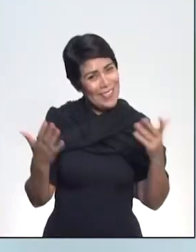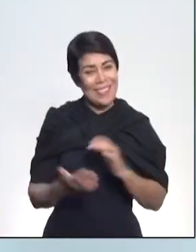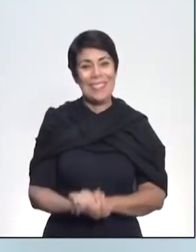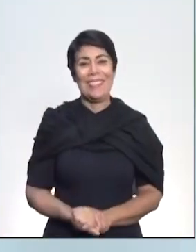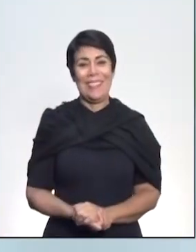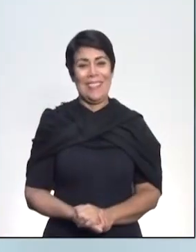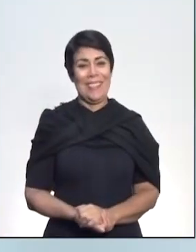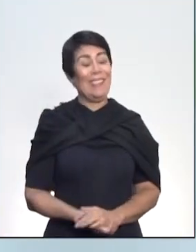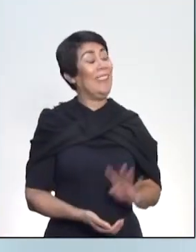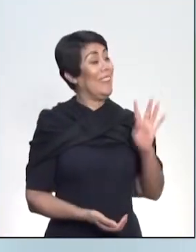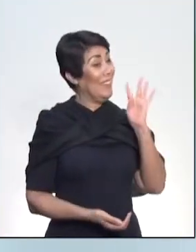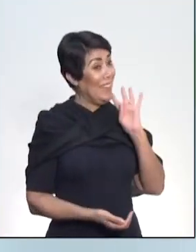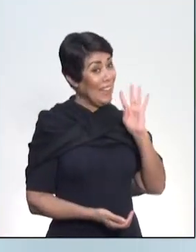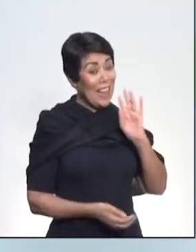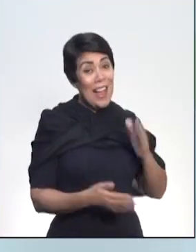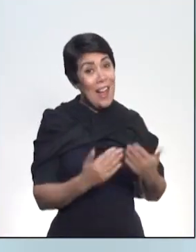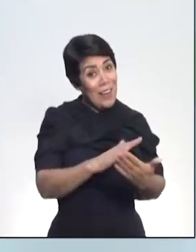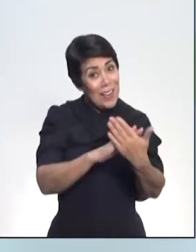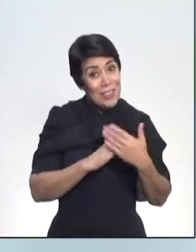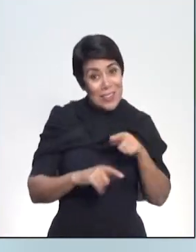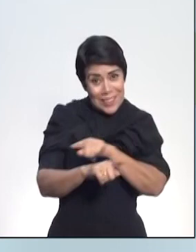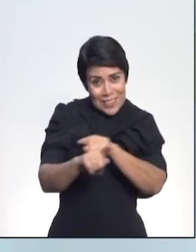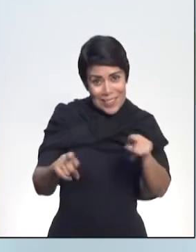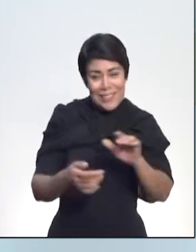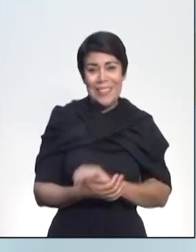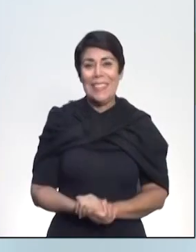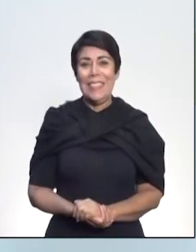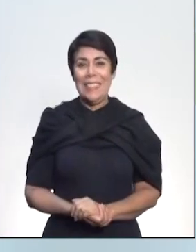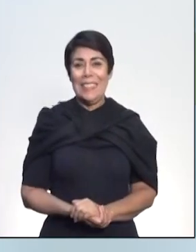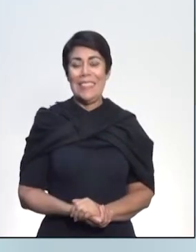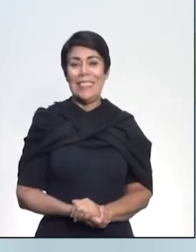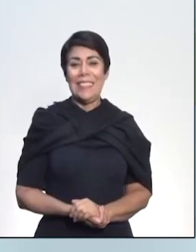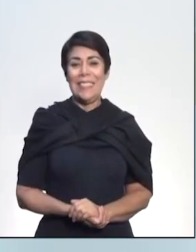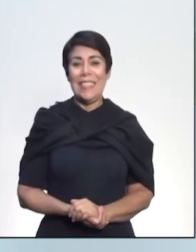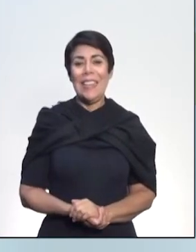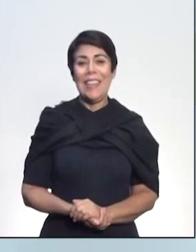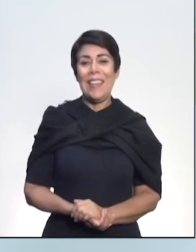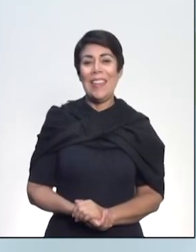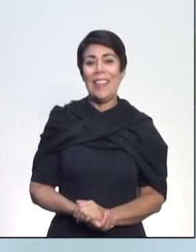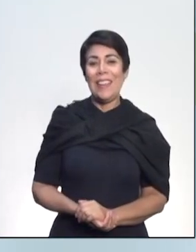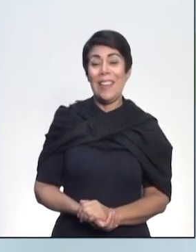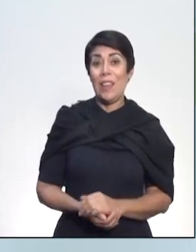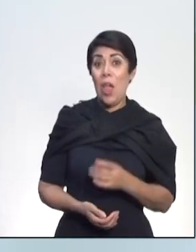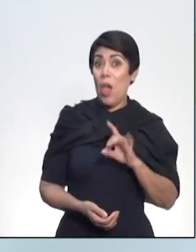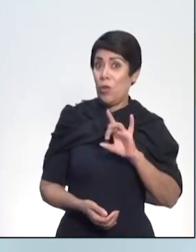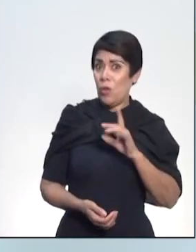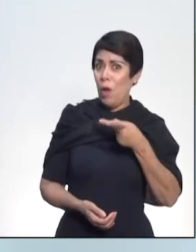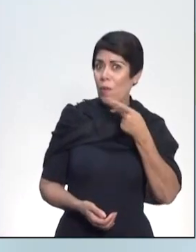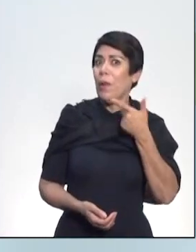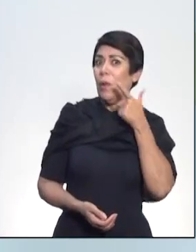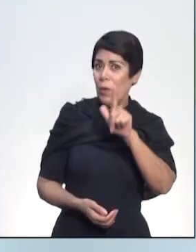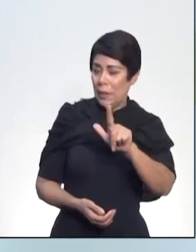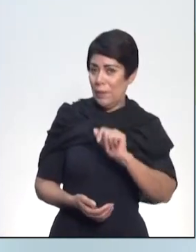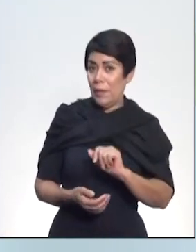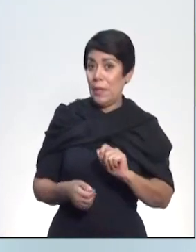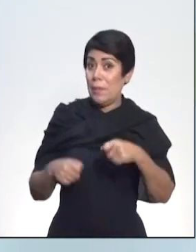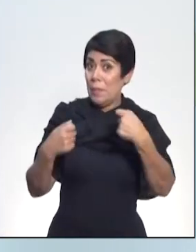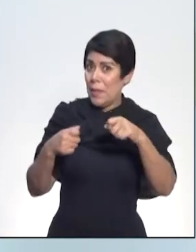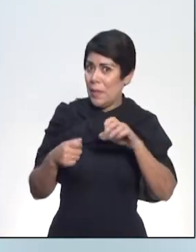Muito boa as colaborações dos alunos e só reafirmando o que a professora Sara falou, de